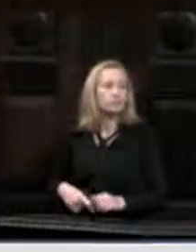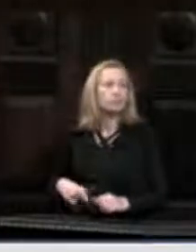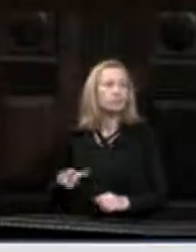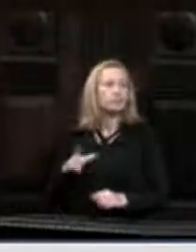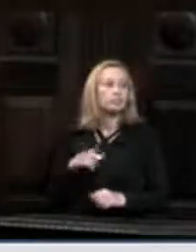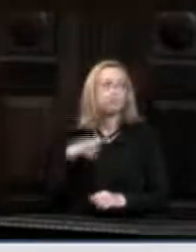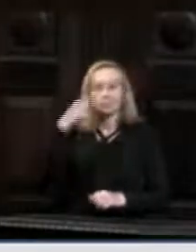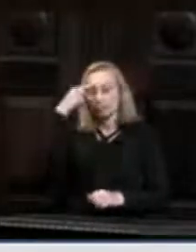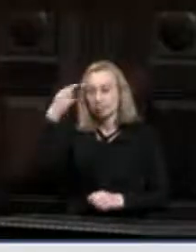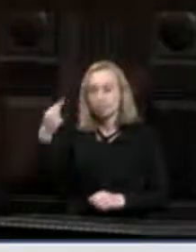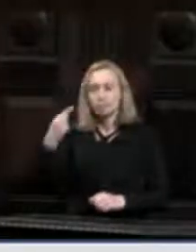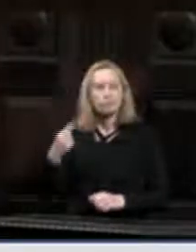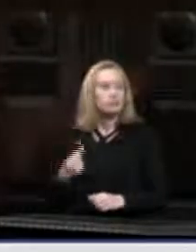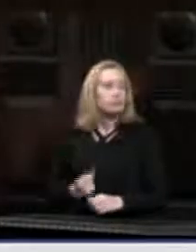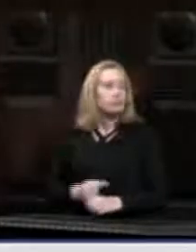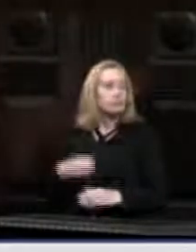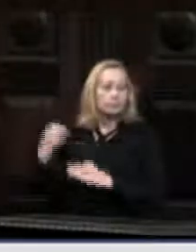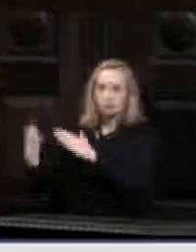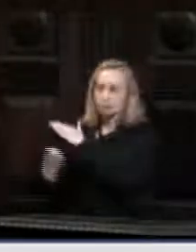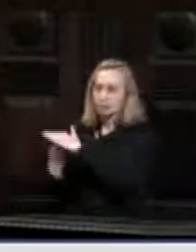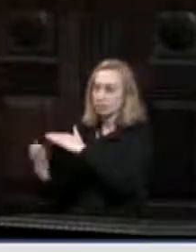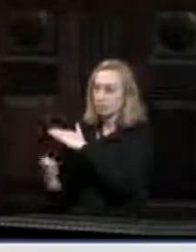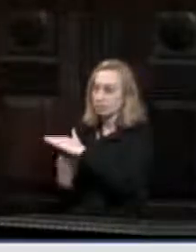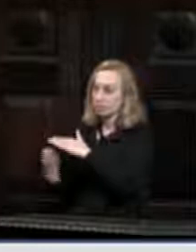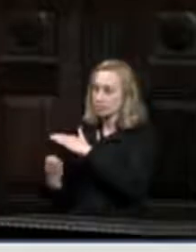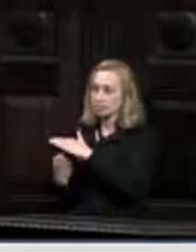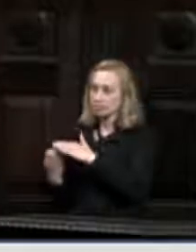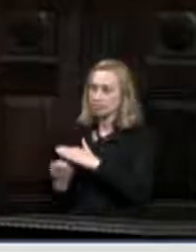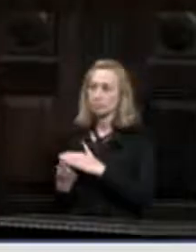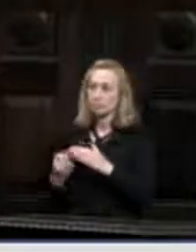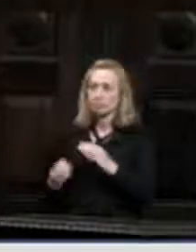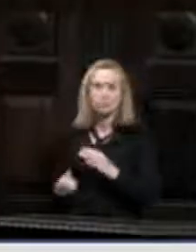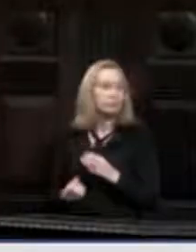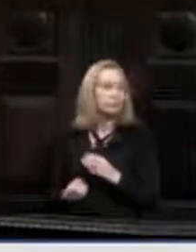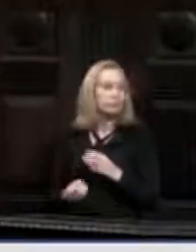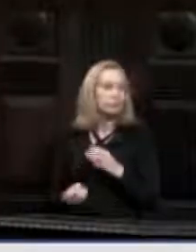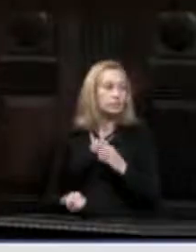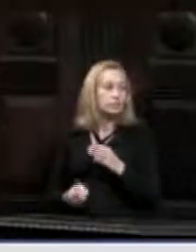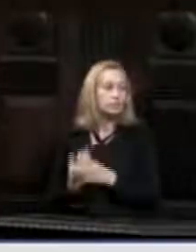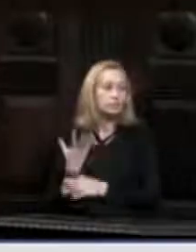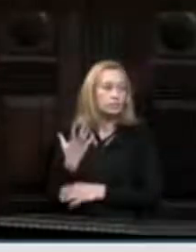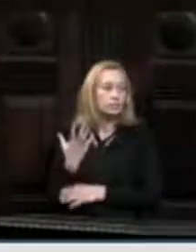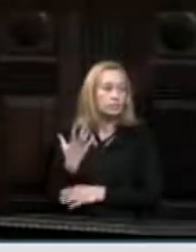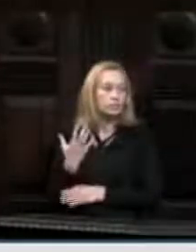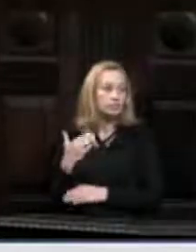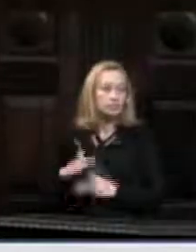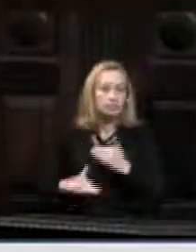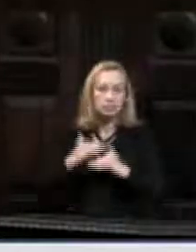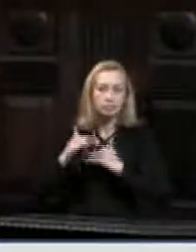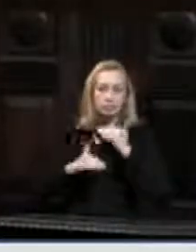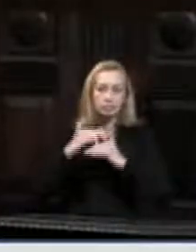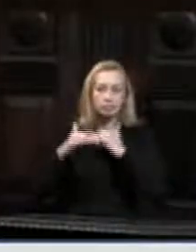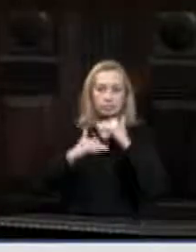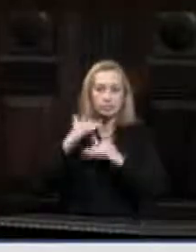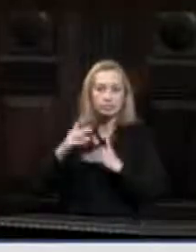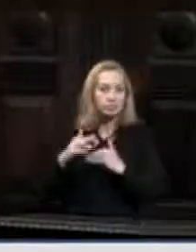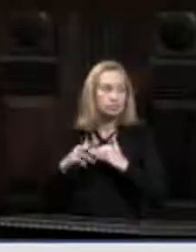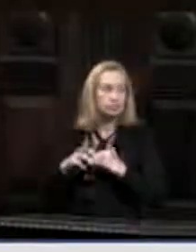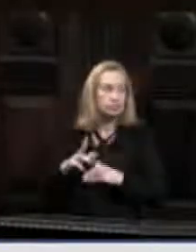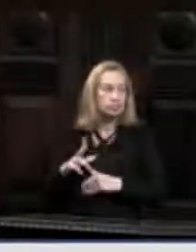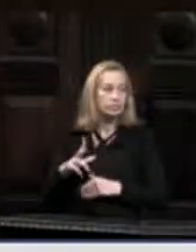de agências reguladoras, ela aparece no Brasil com força na esteira do processo de